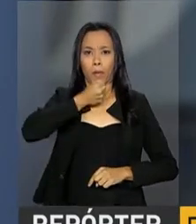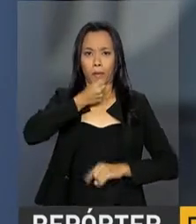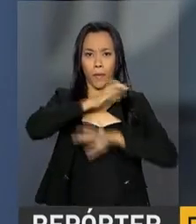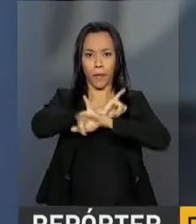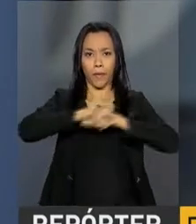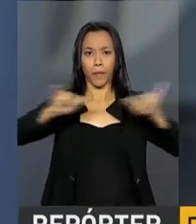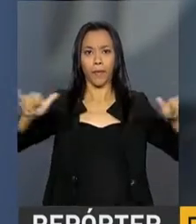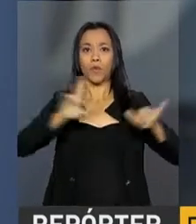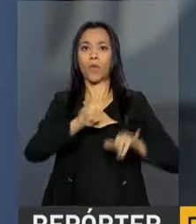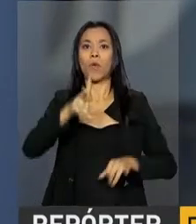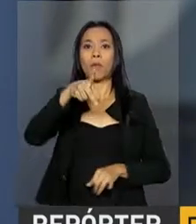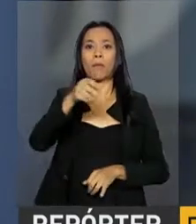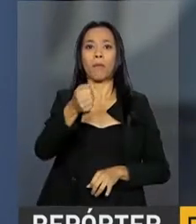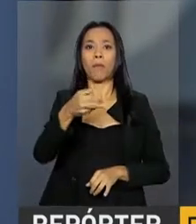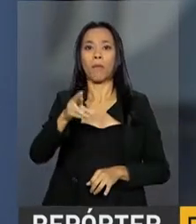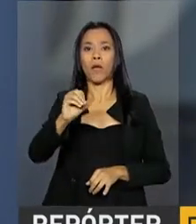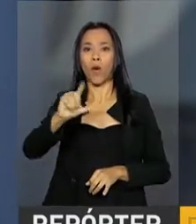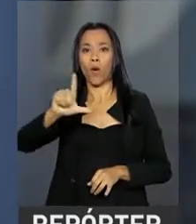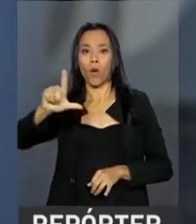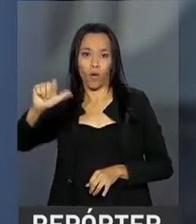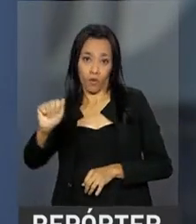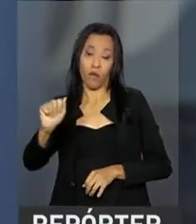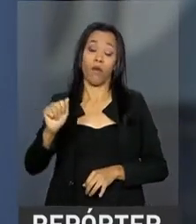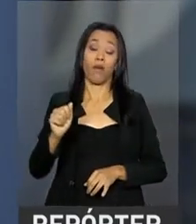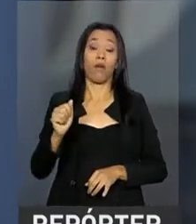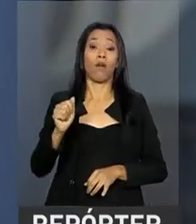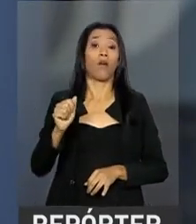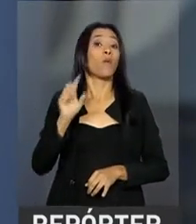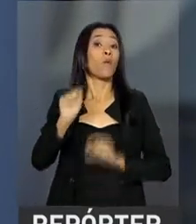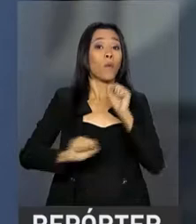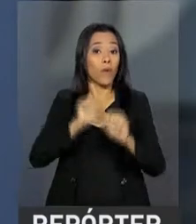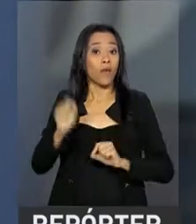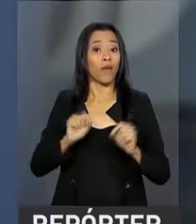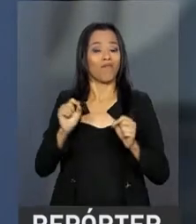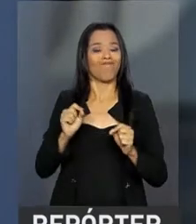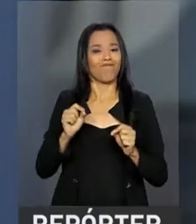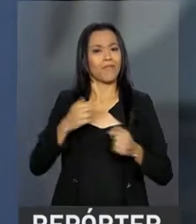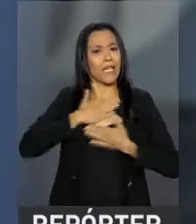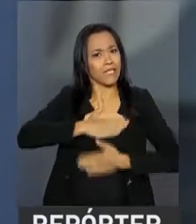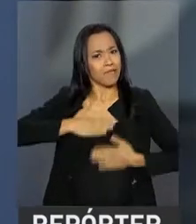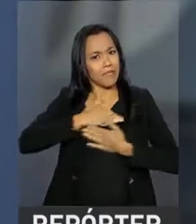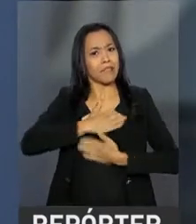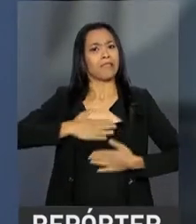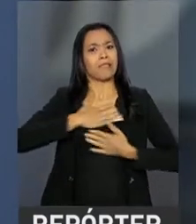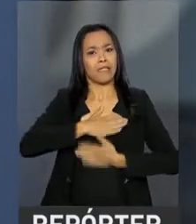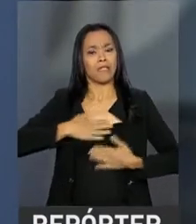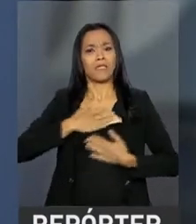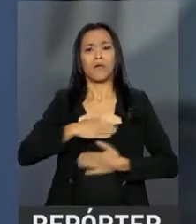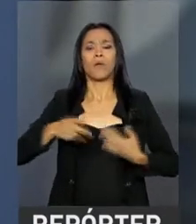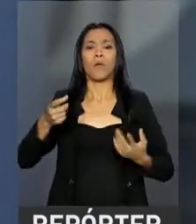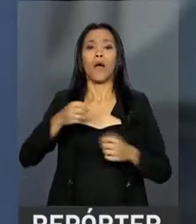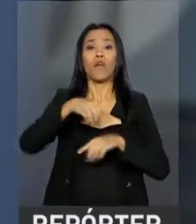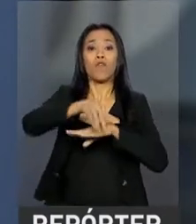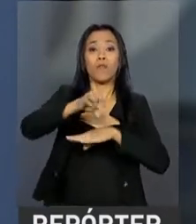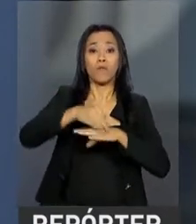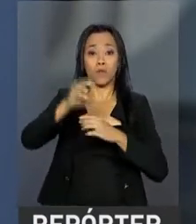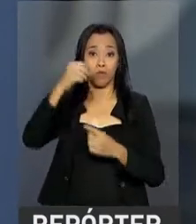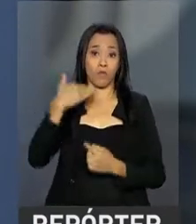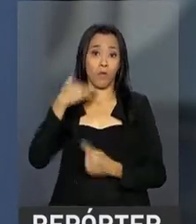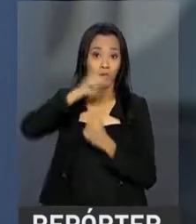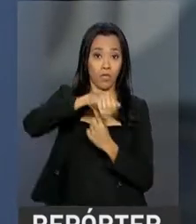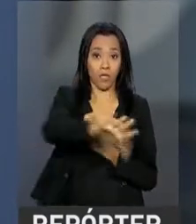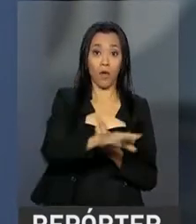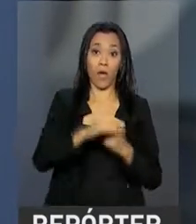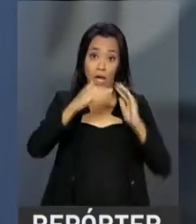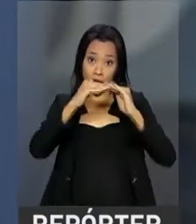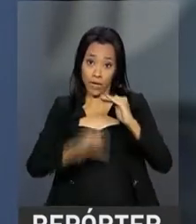paraná afirmou que o presidente michel temer recebeu com satisfação a decisão do banco central de reduzir em um ponto percentual